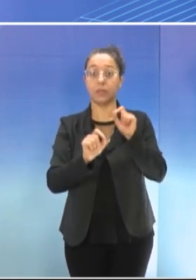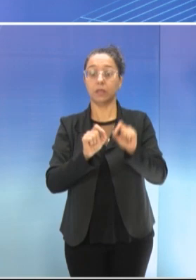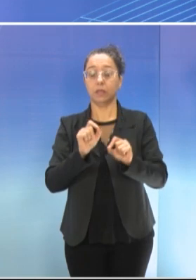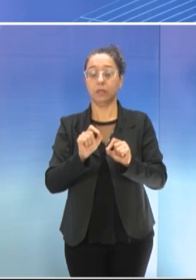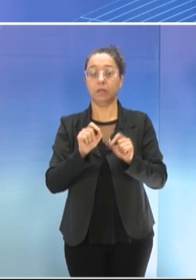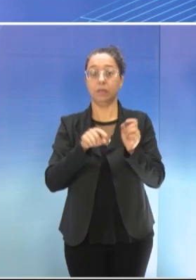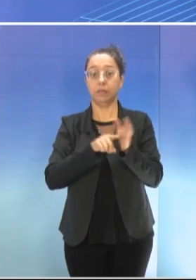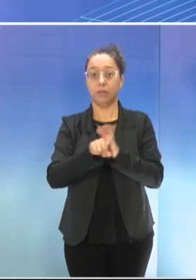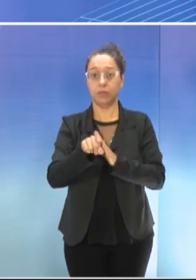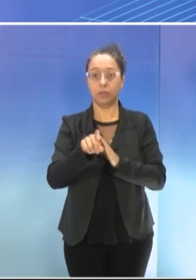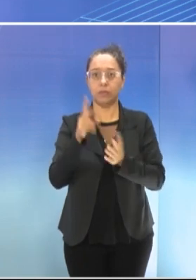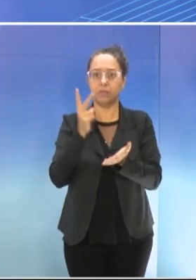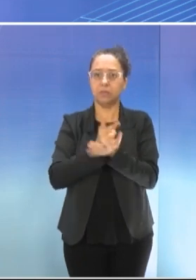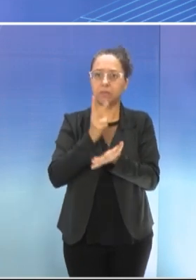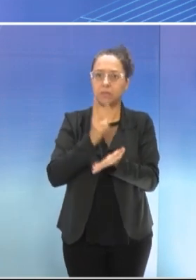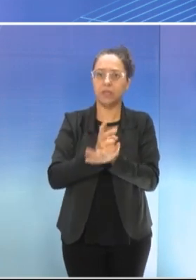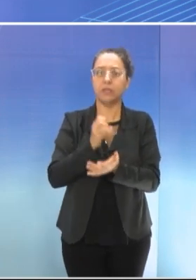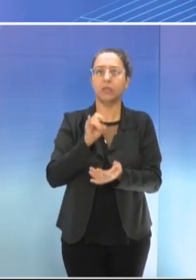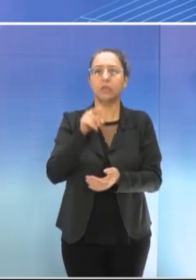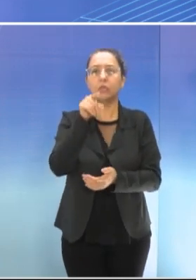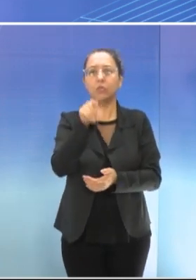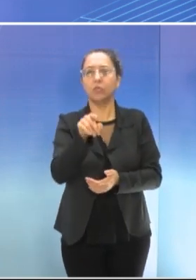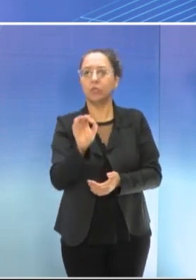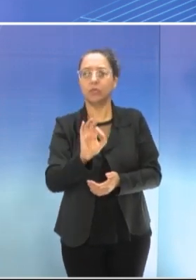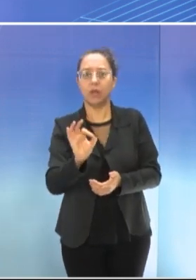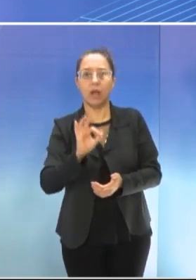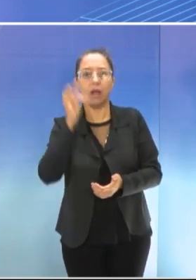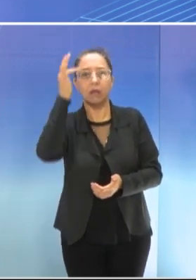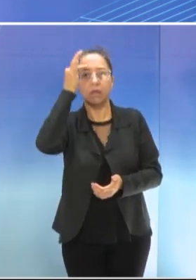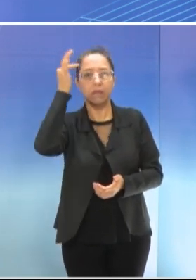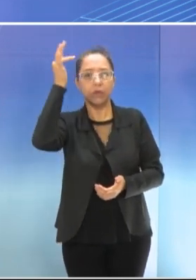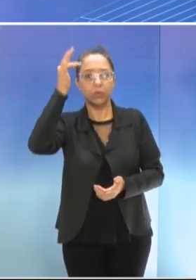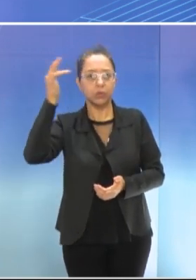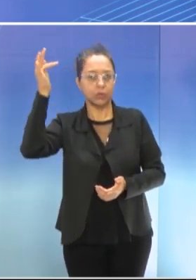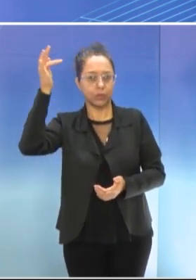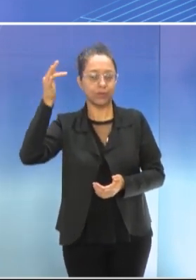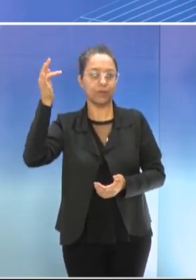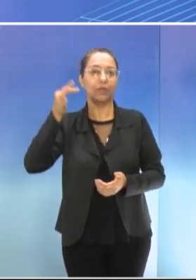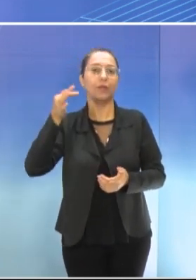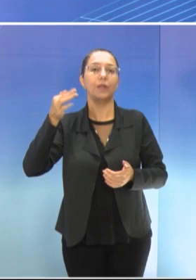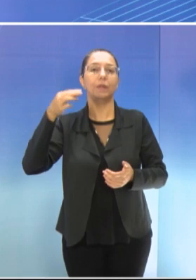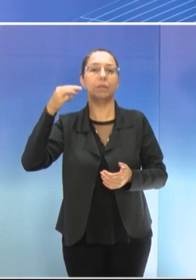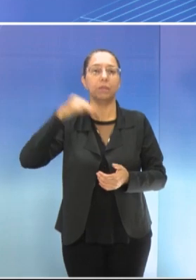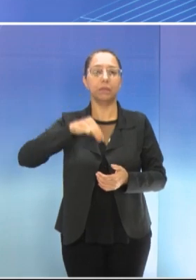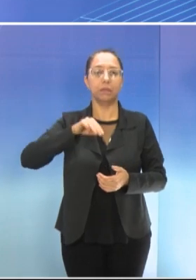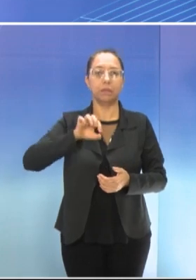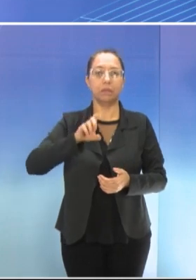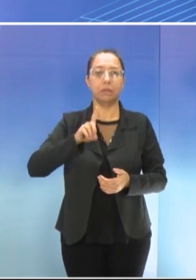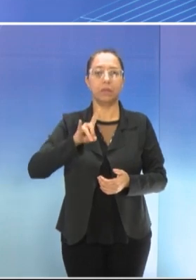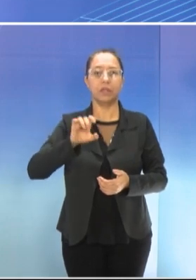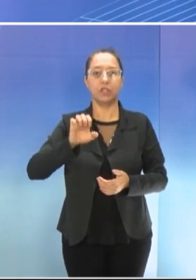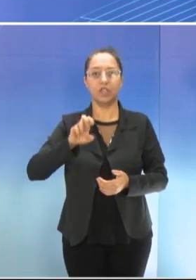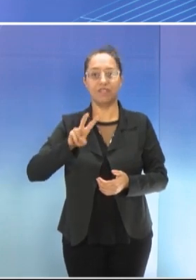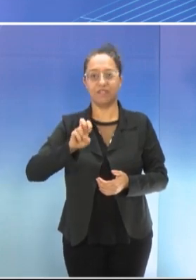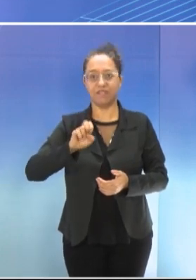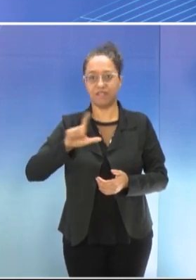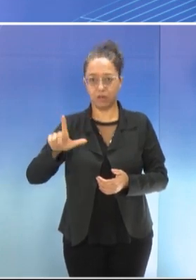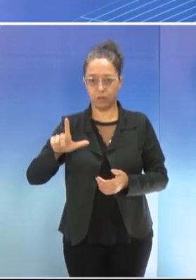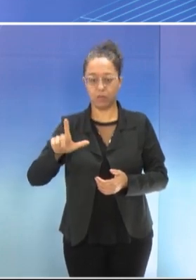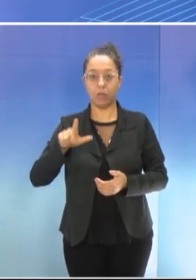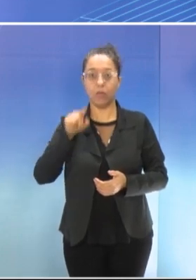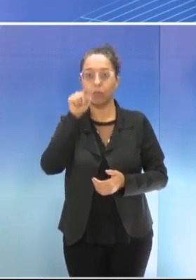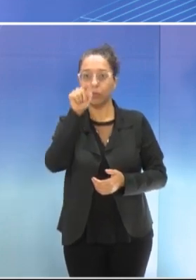é uma questão que, mesmo que você não tenha estudado filosofia medieval, ela é de interpretação de texto. Com